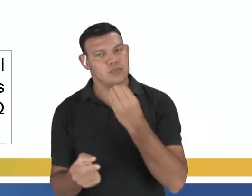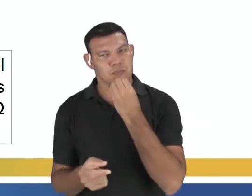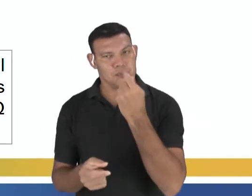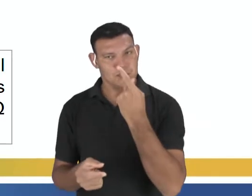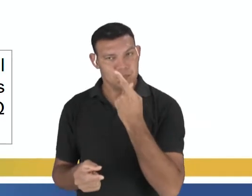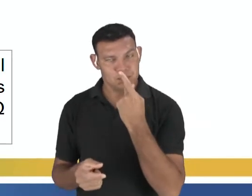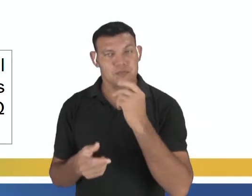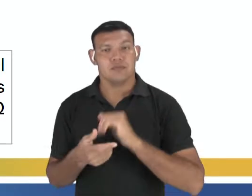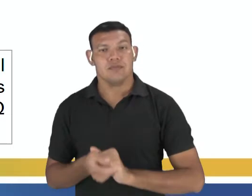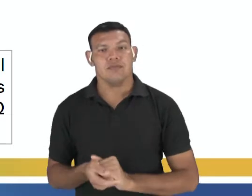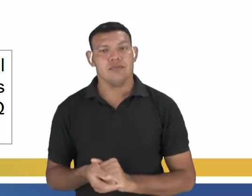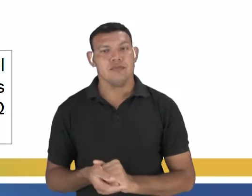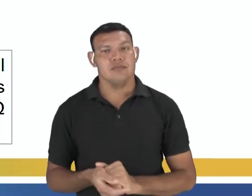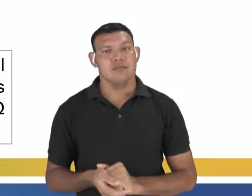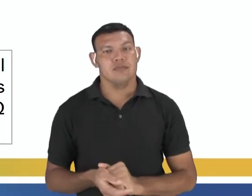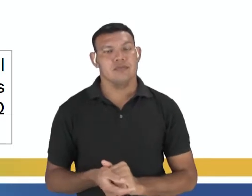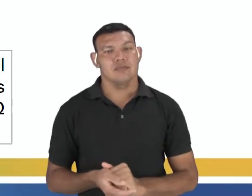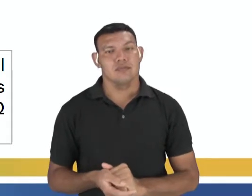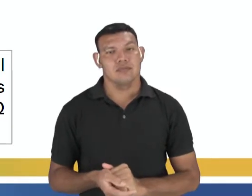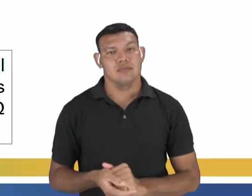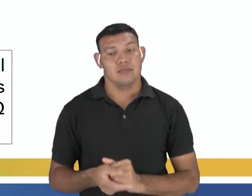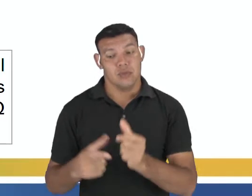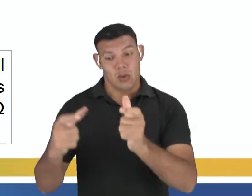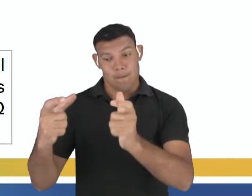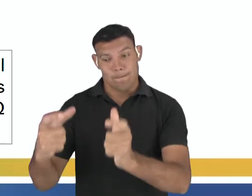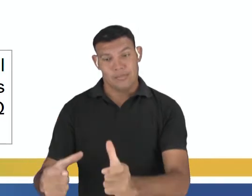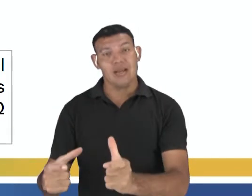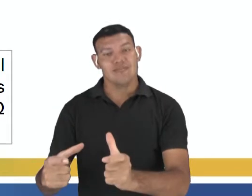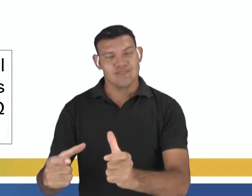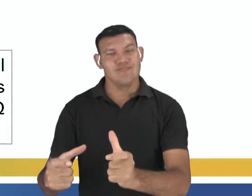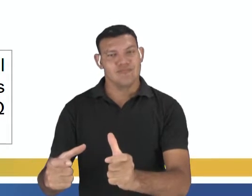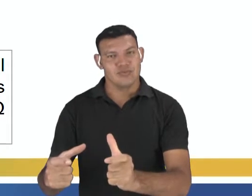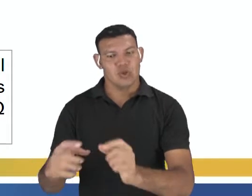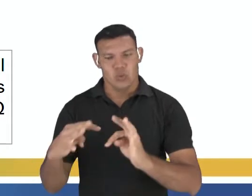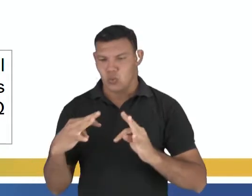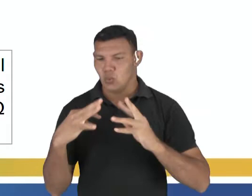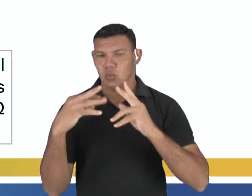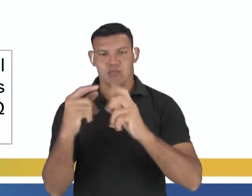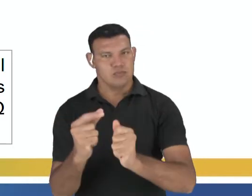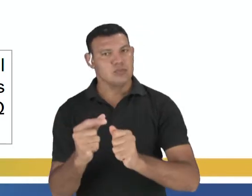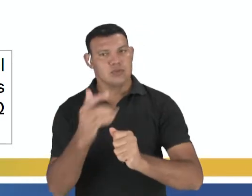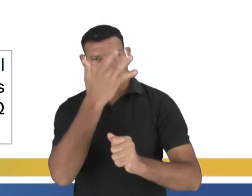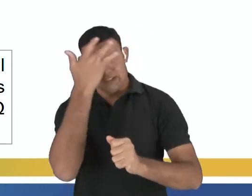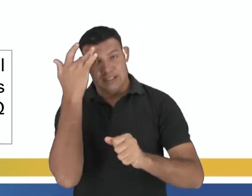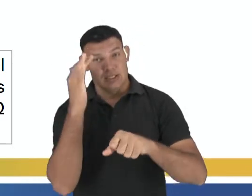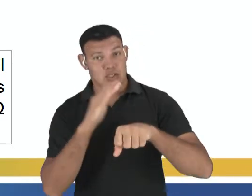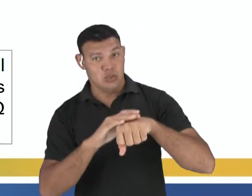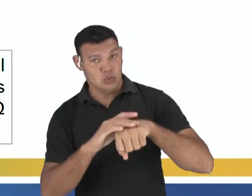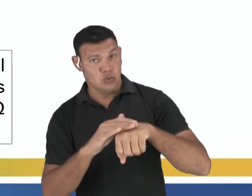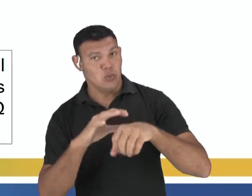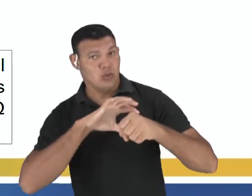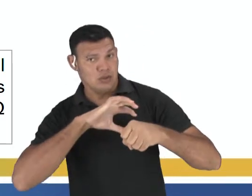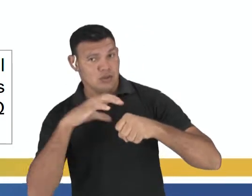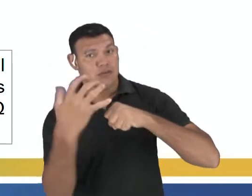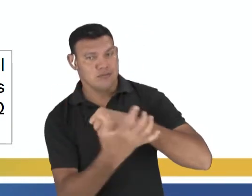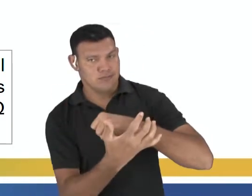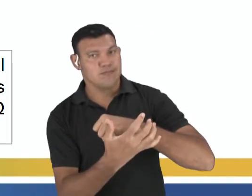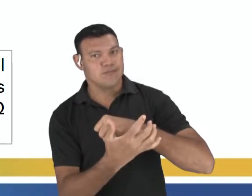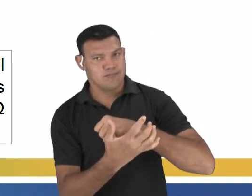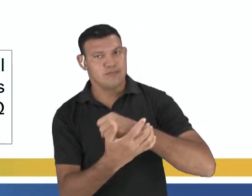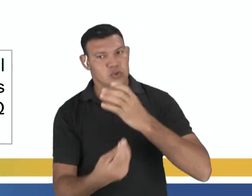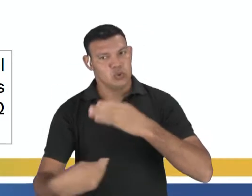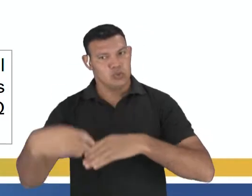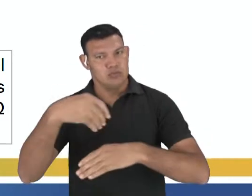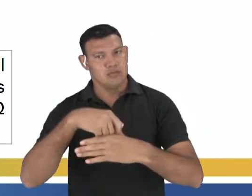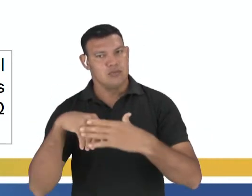Então repare, o nosso espaço amostral é formado por todos os pacientes que estão com Covid-19 internados no